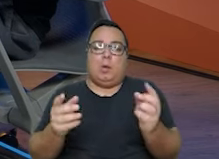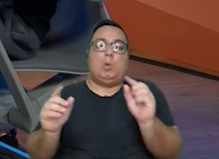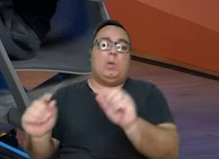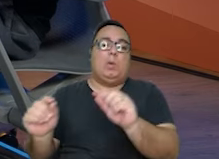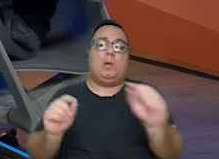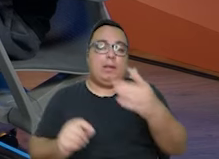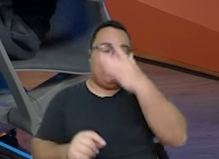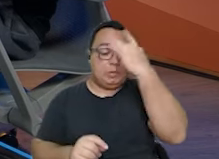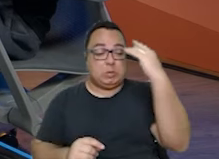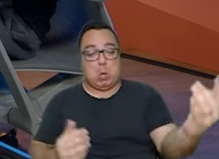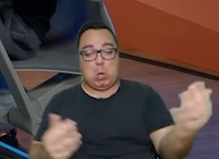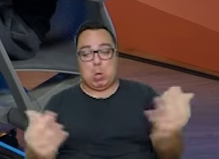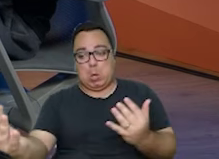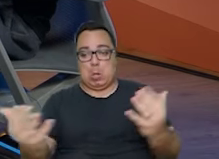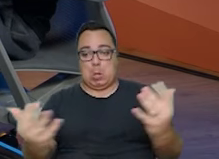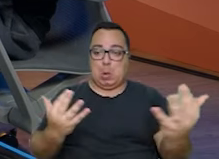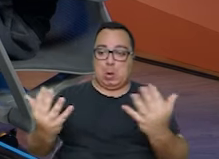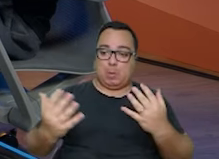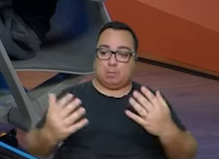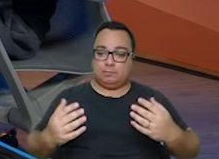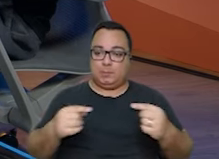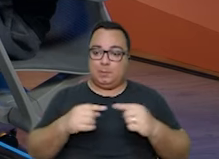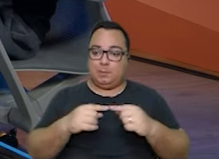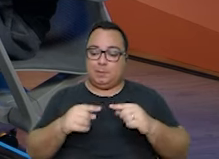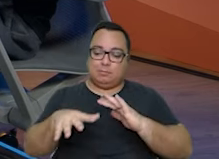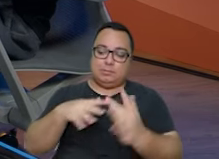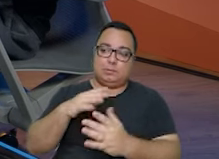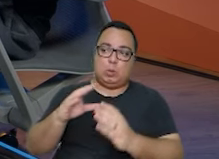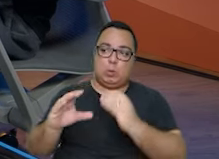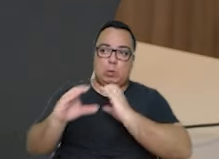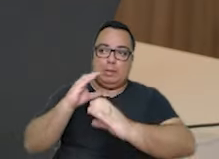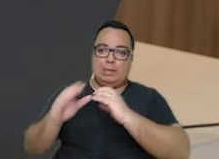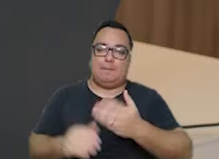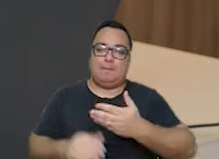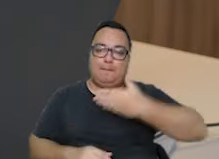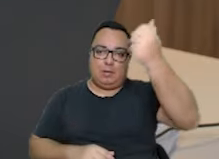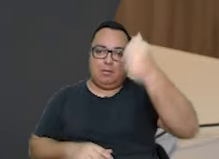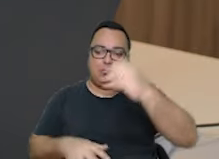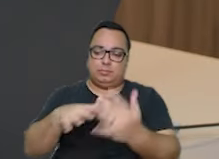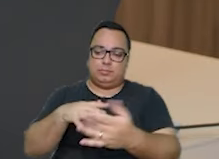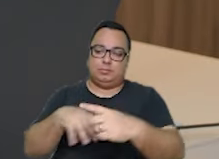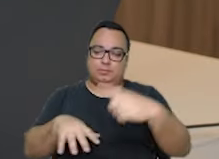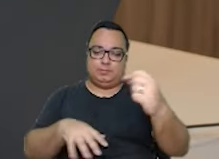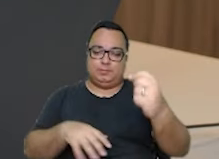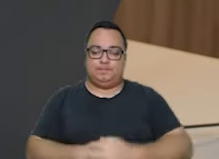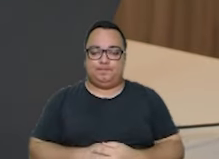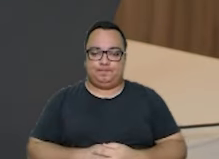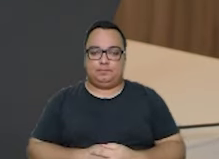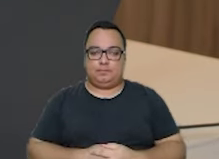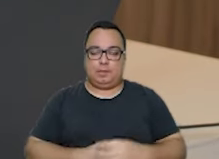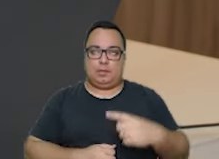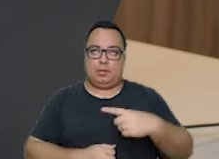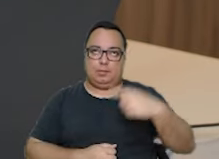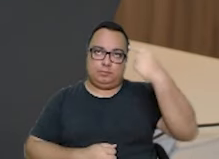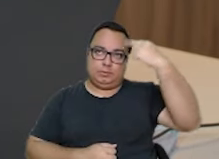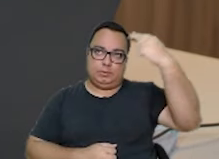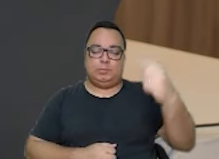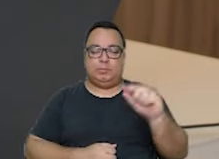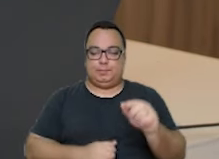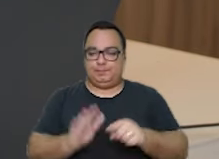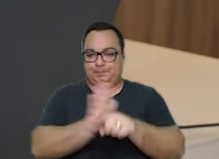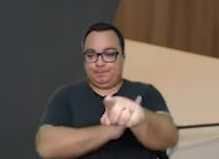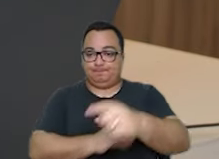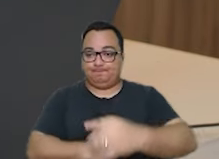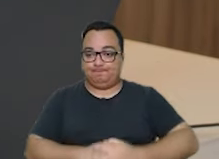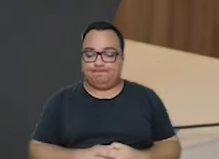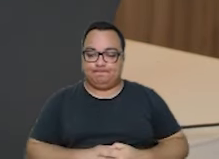que é melhor para eu me comunicar com aquele público né E aí vem até uma pergunta aqui que me surgiu se se o seu cliente é outra